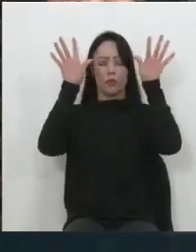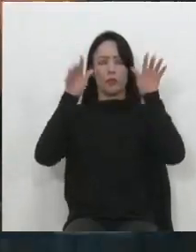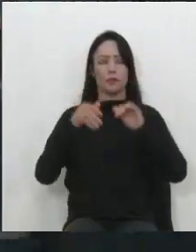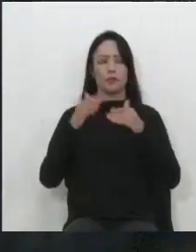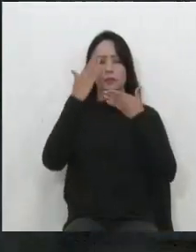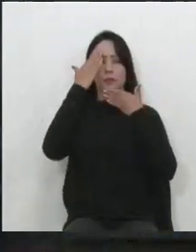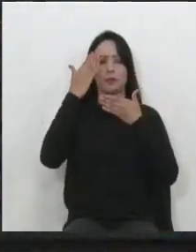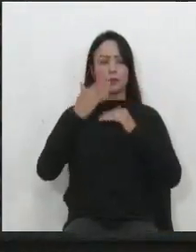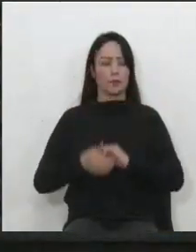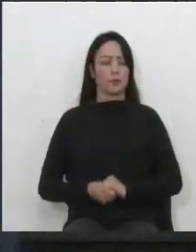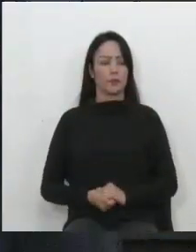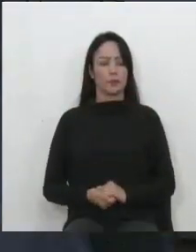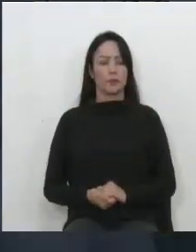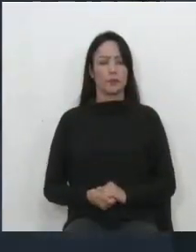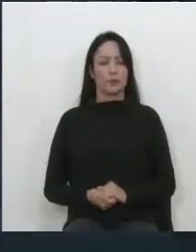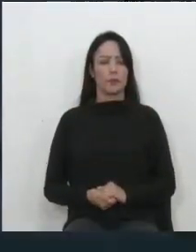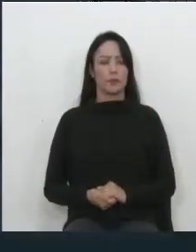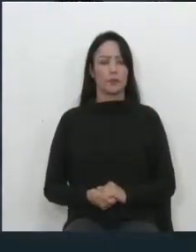Obrigado.